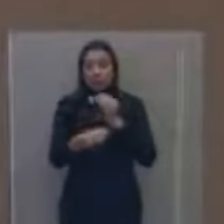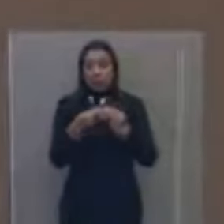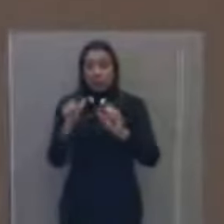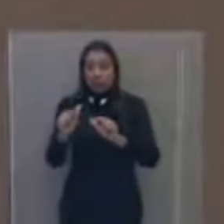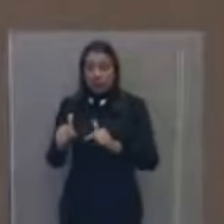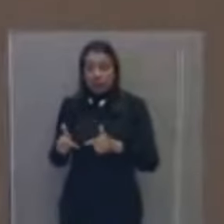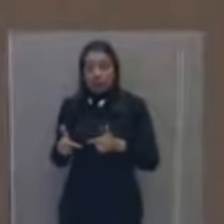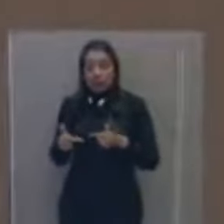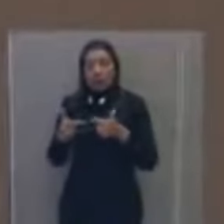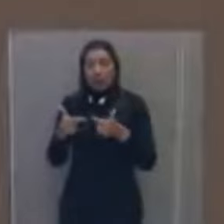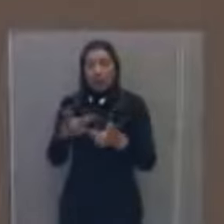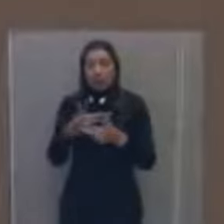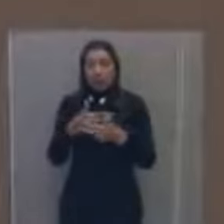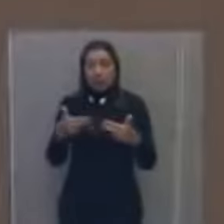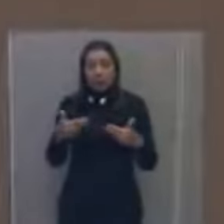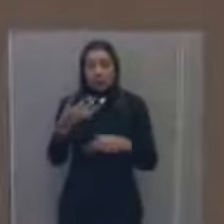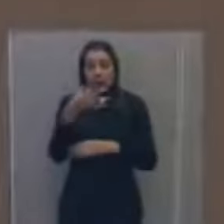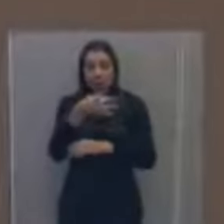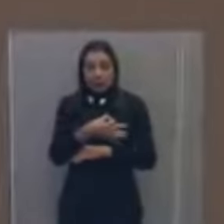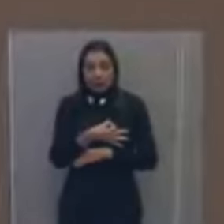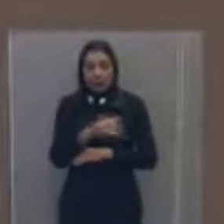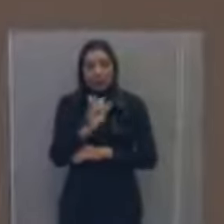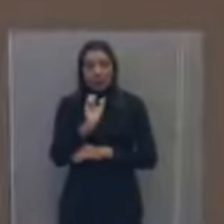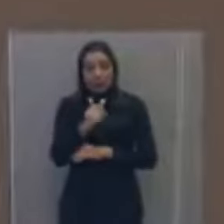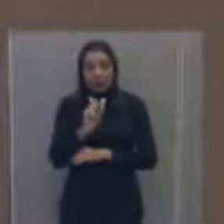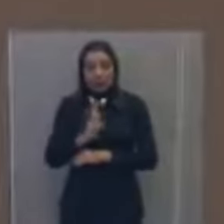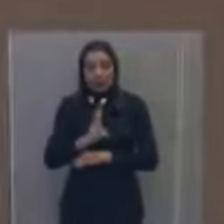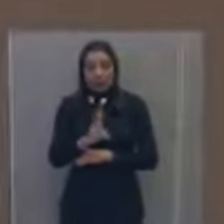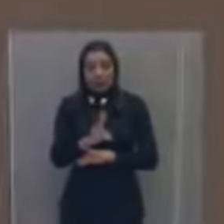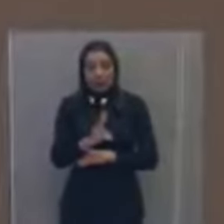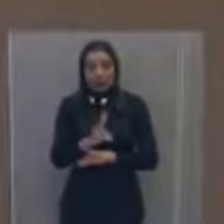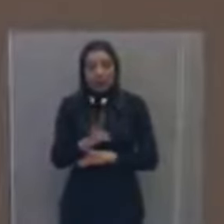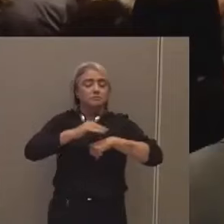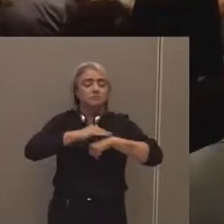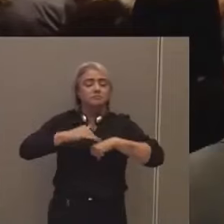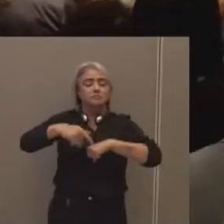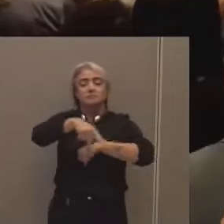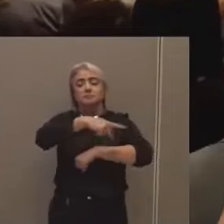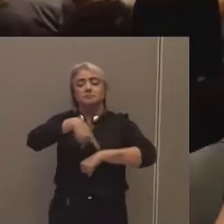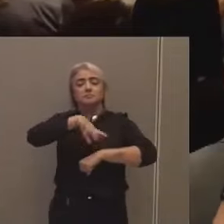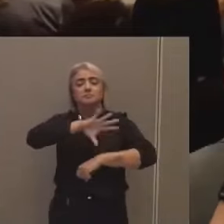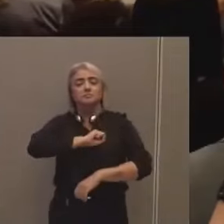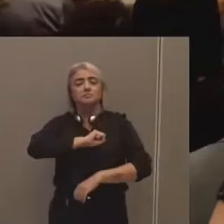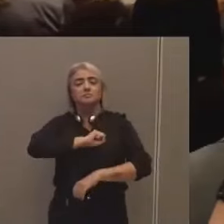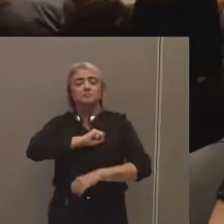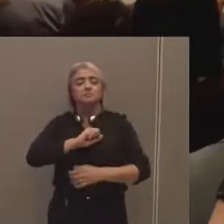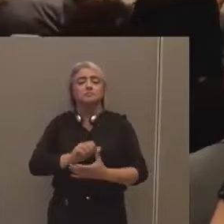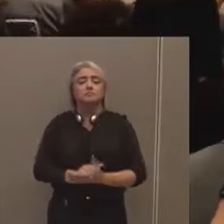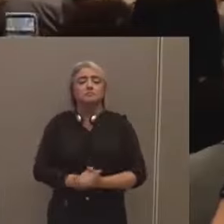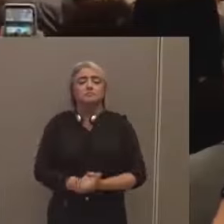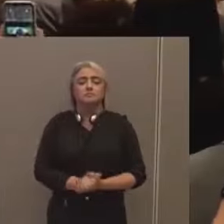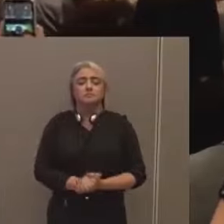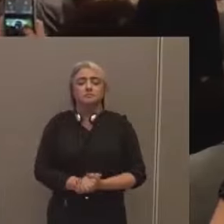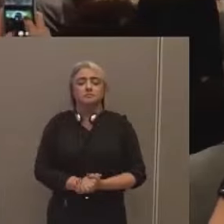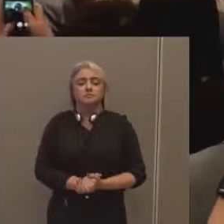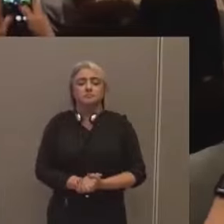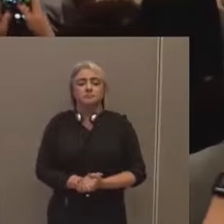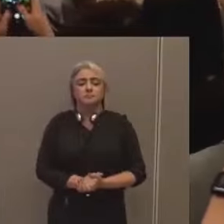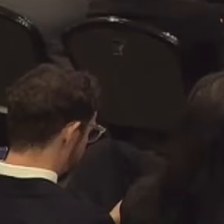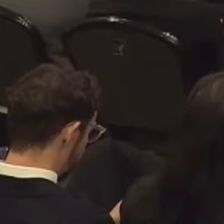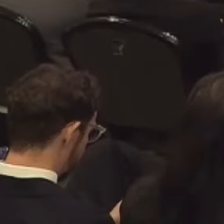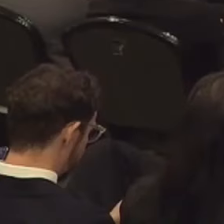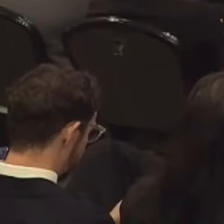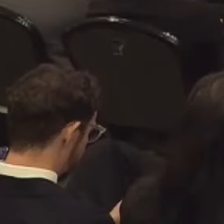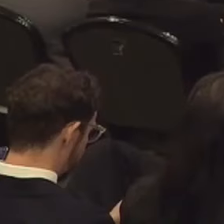se enfrentar coisas complexas. É sempre integrar os ministérios. A iniciativa é um marco mundial, pois o Brasil é o